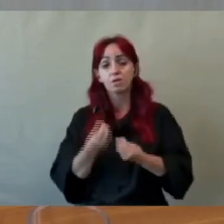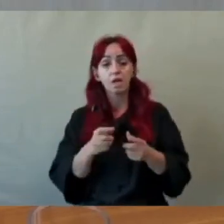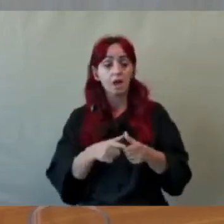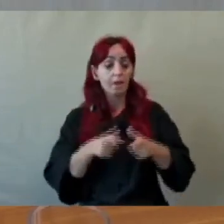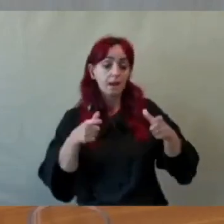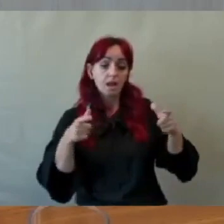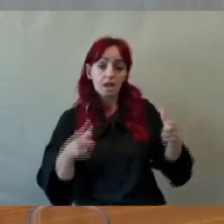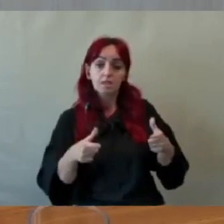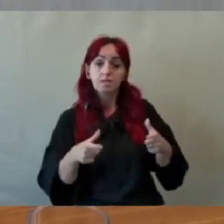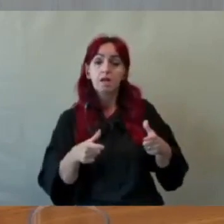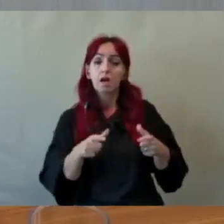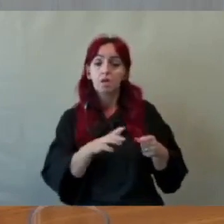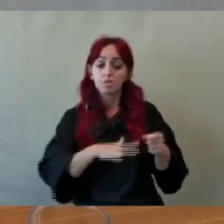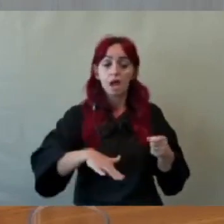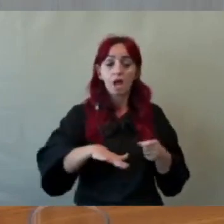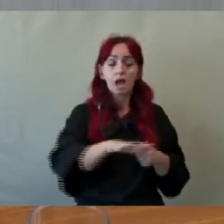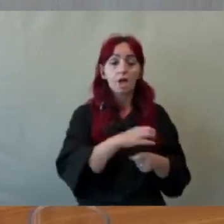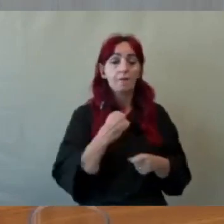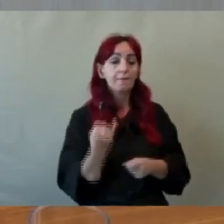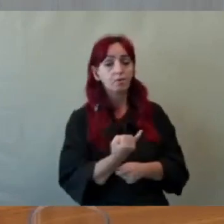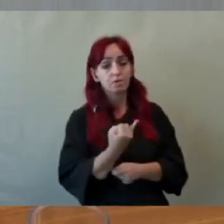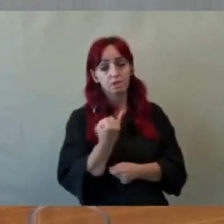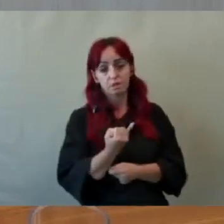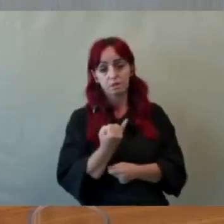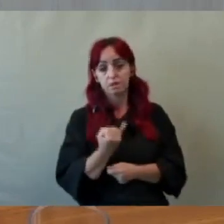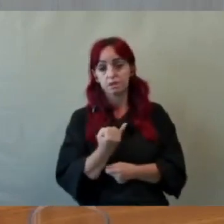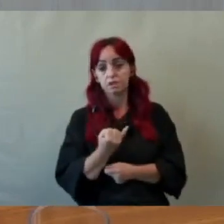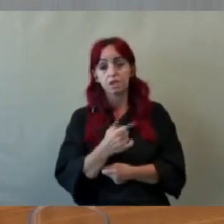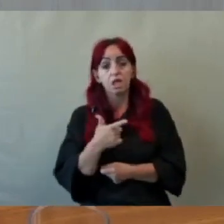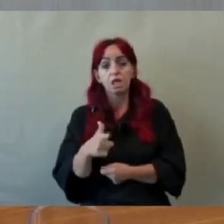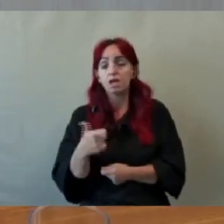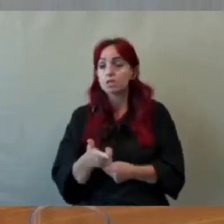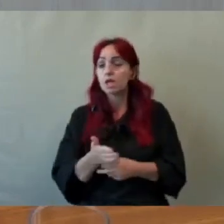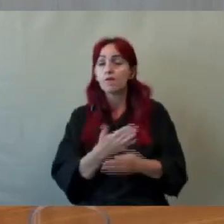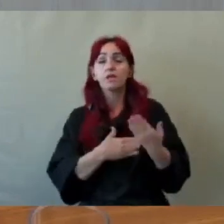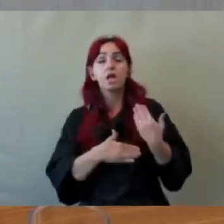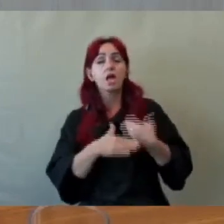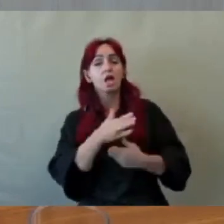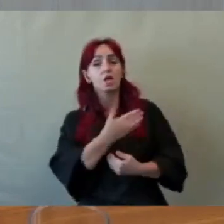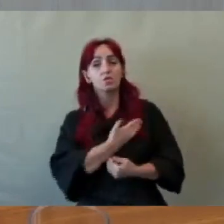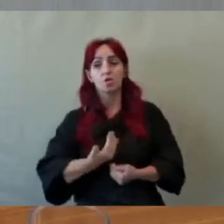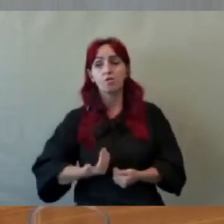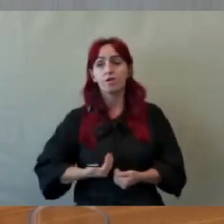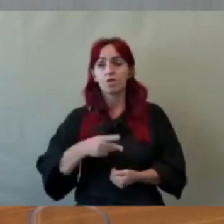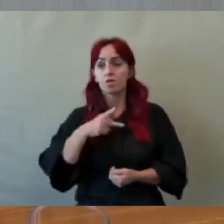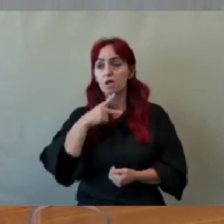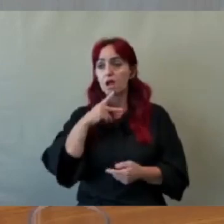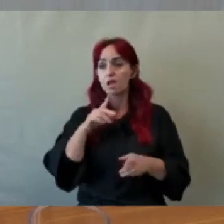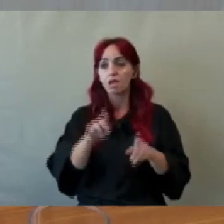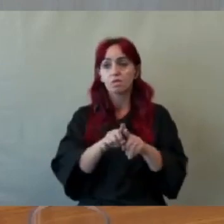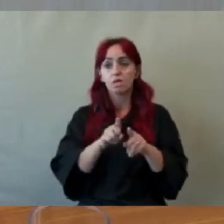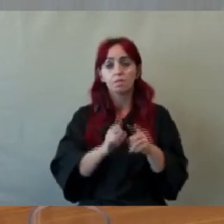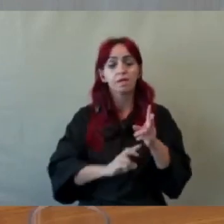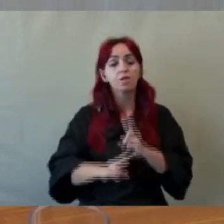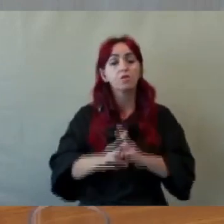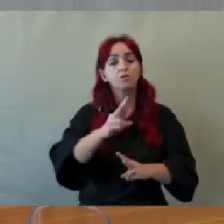rede própria, ela é fundamental. E não houve, desde o governo Calil, né, e da continuação do governo Fuad,